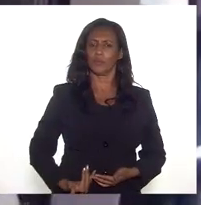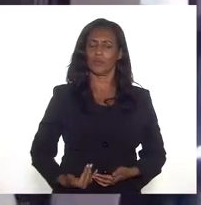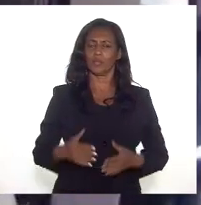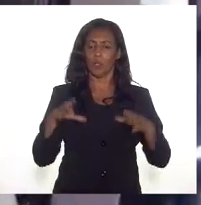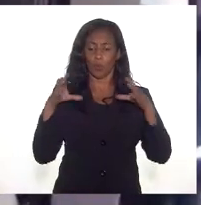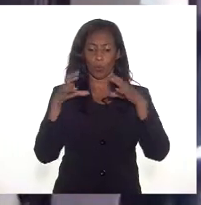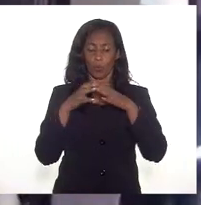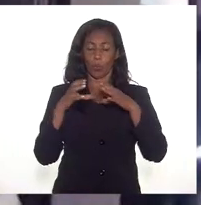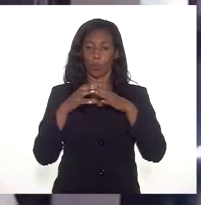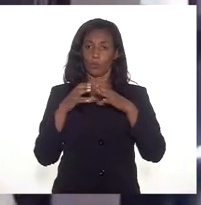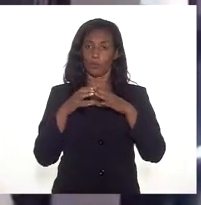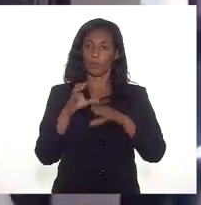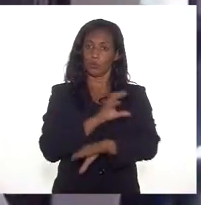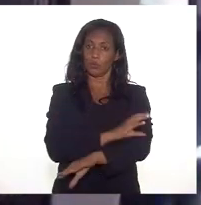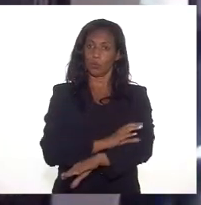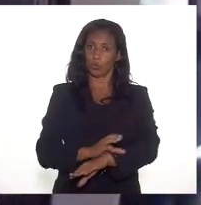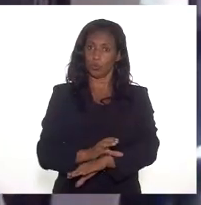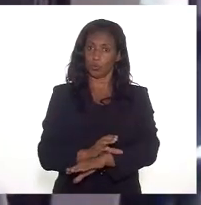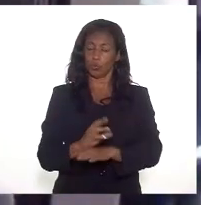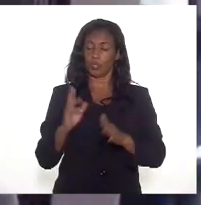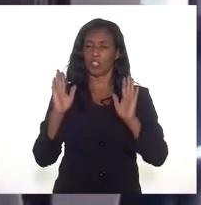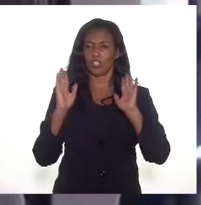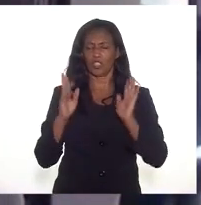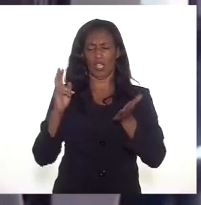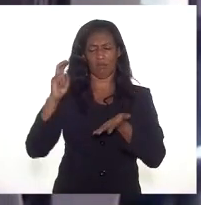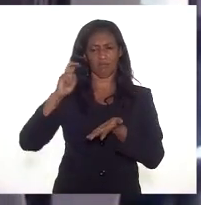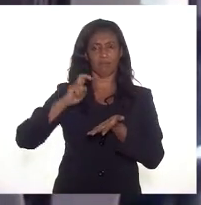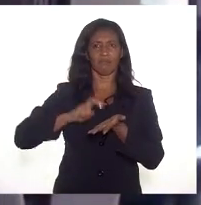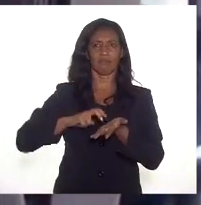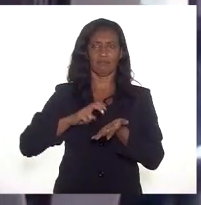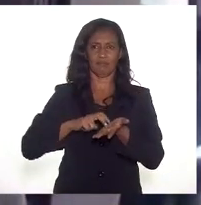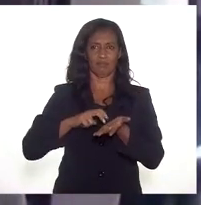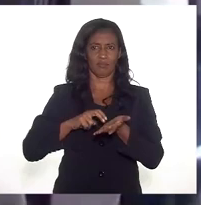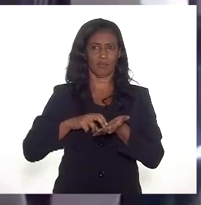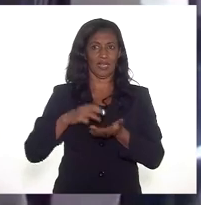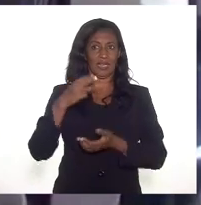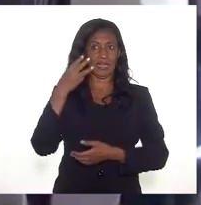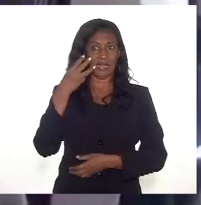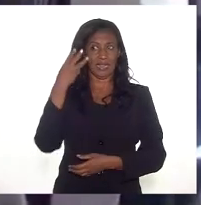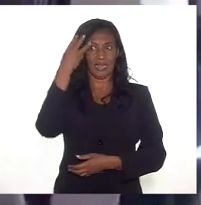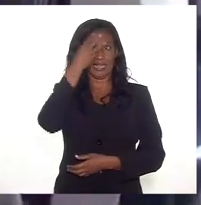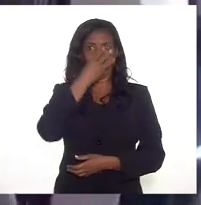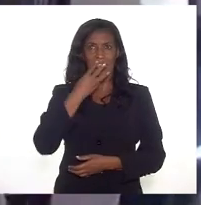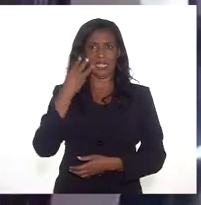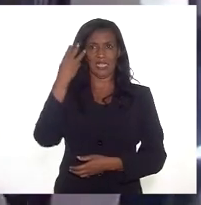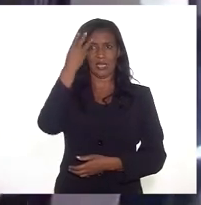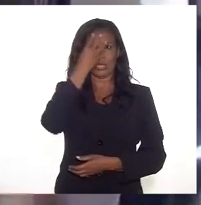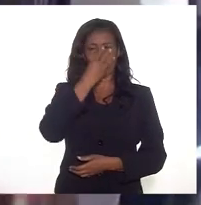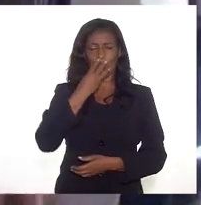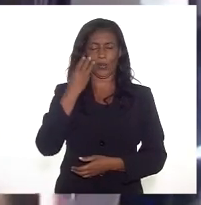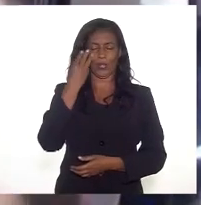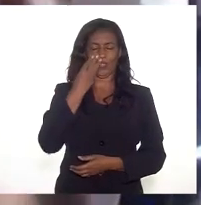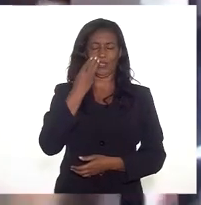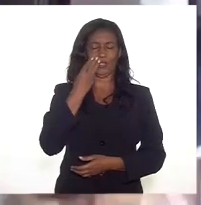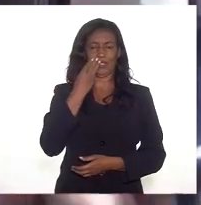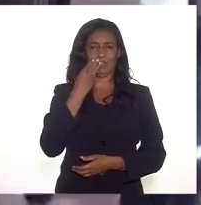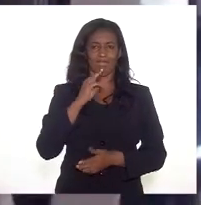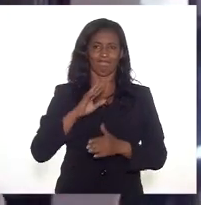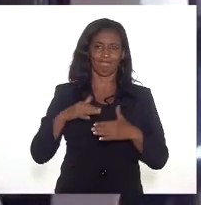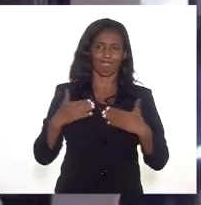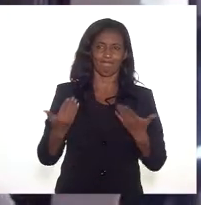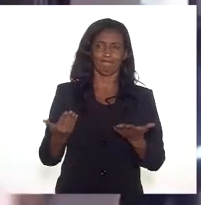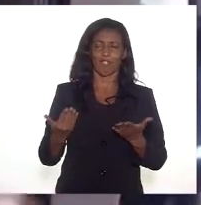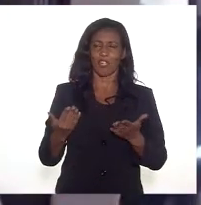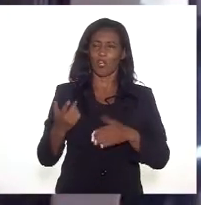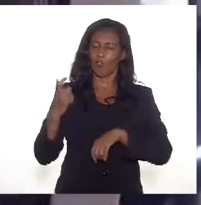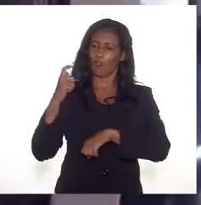de Cultura realizou hoje de manhã. Foram 3 horas e ainda não